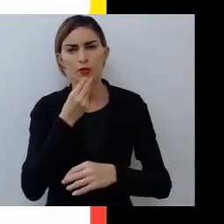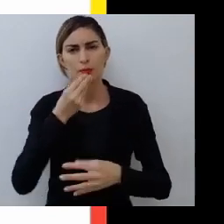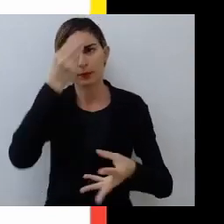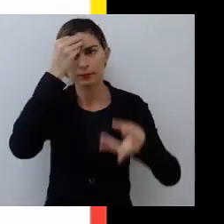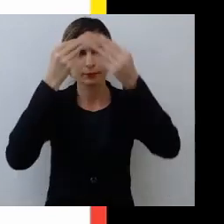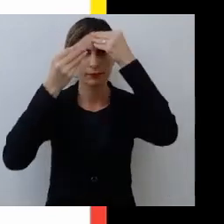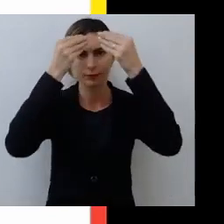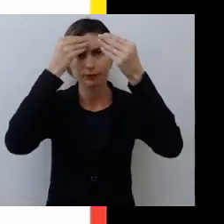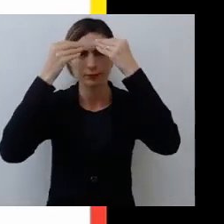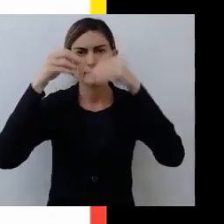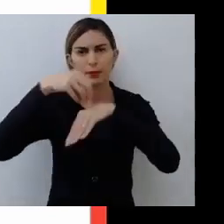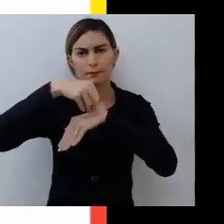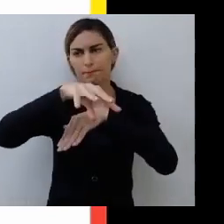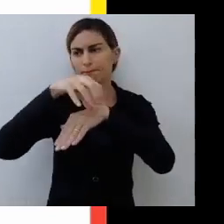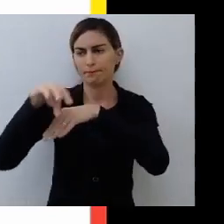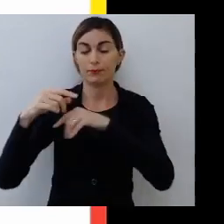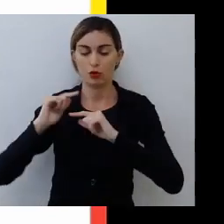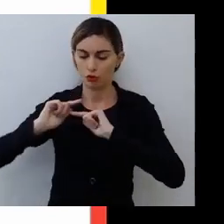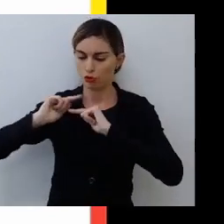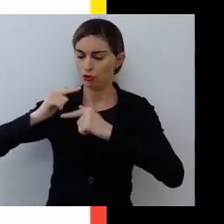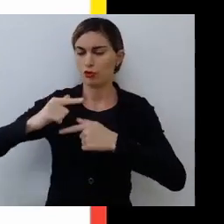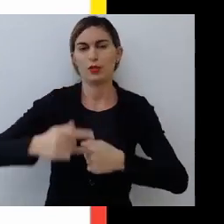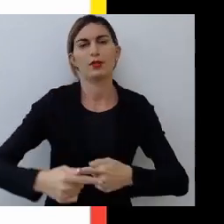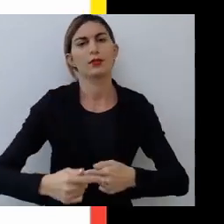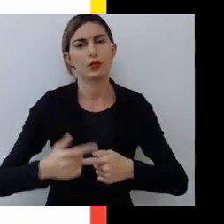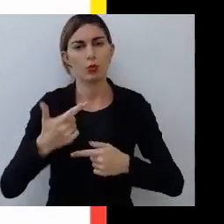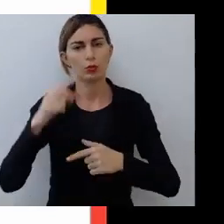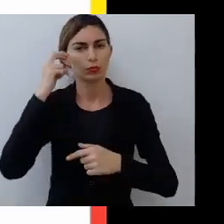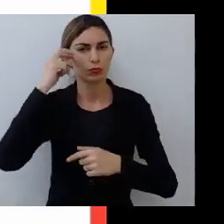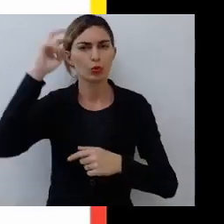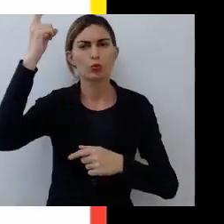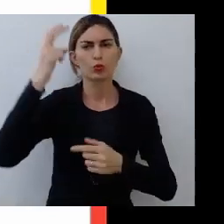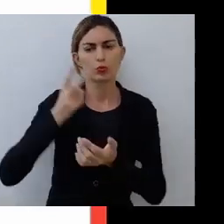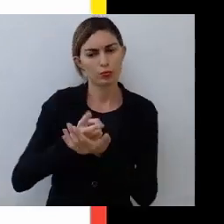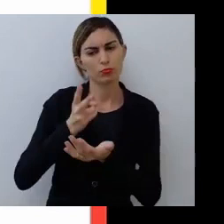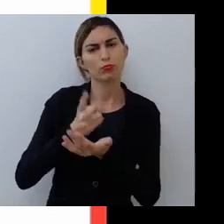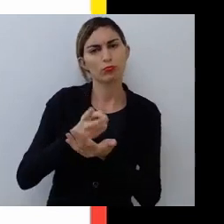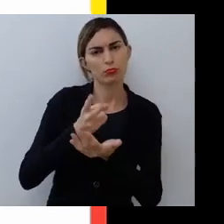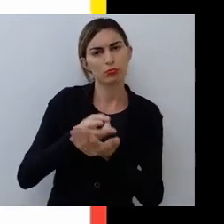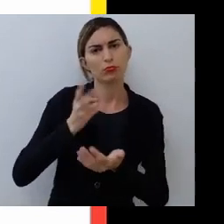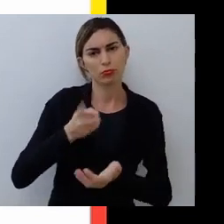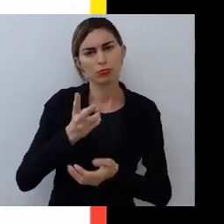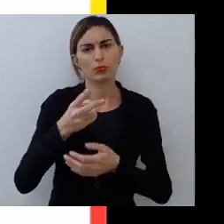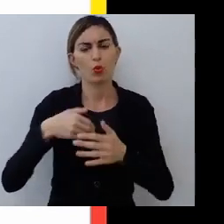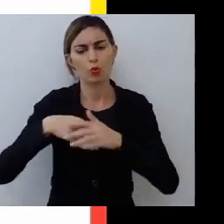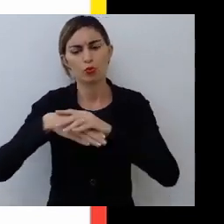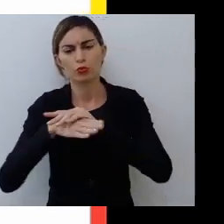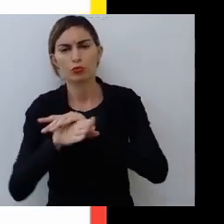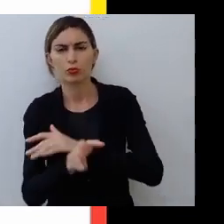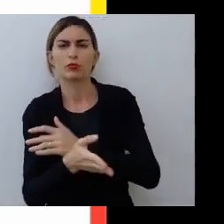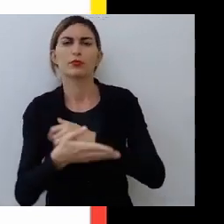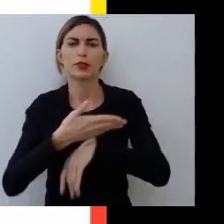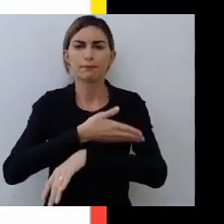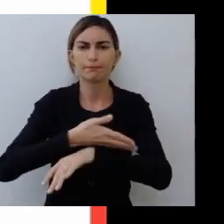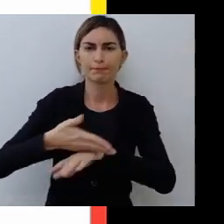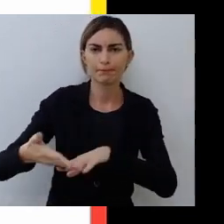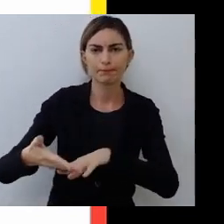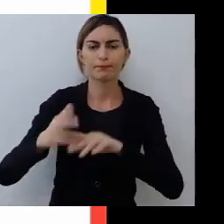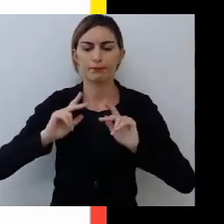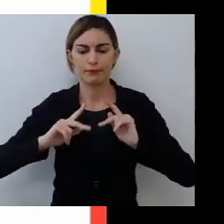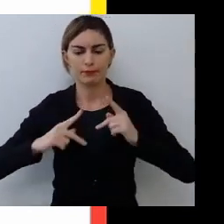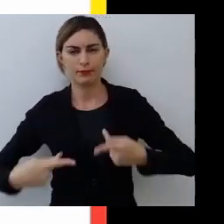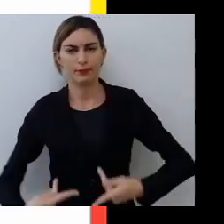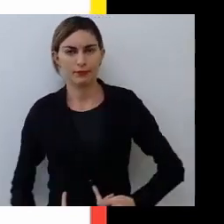acumulado. Então, de uma geração para outra, a cultura tende a preservar hábitos e costumes